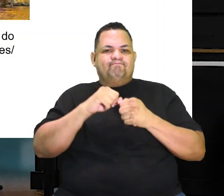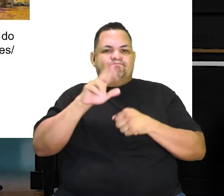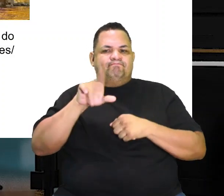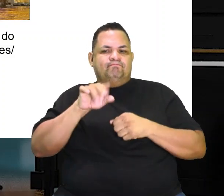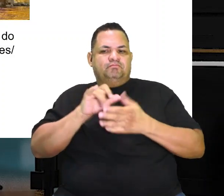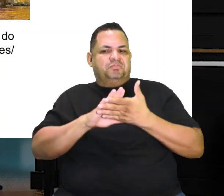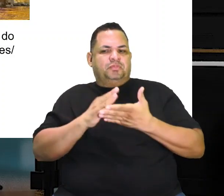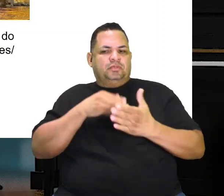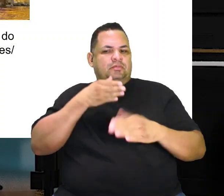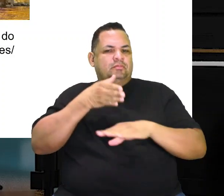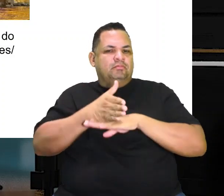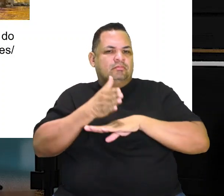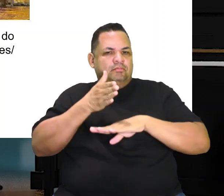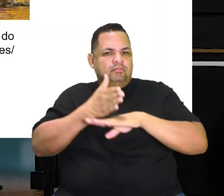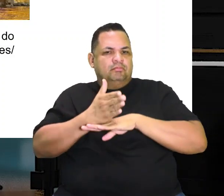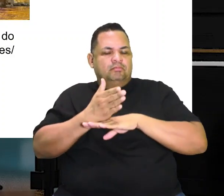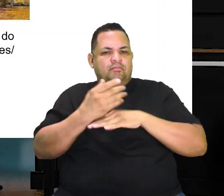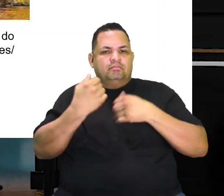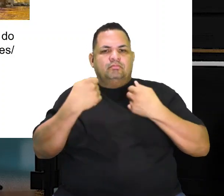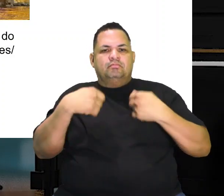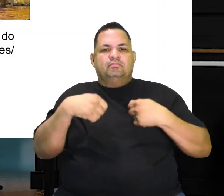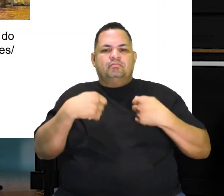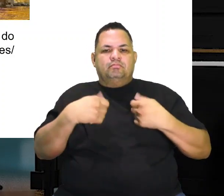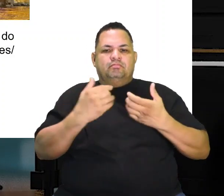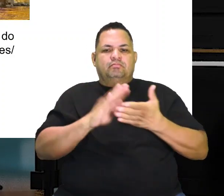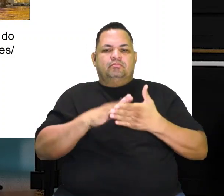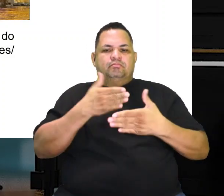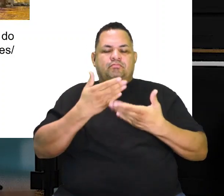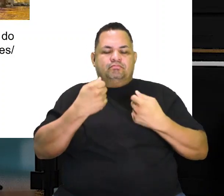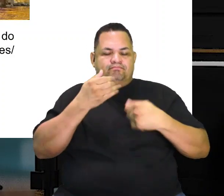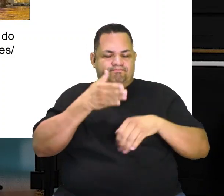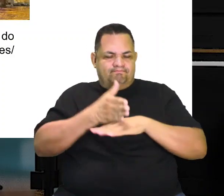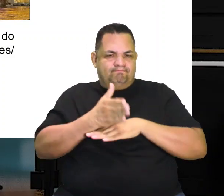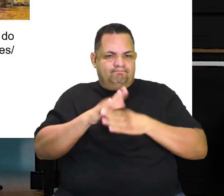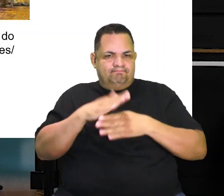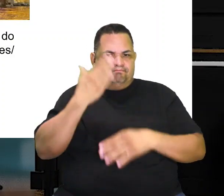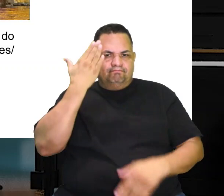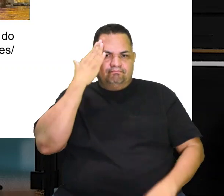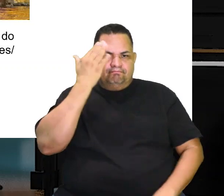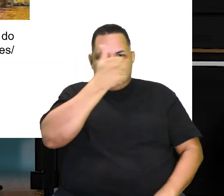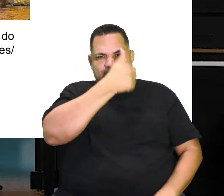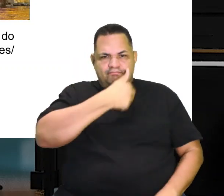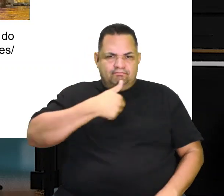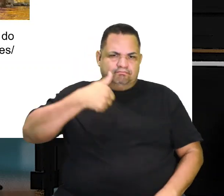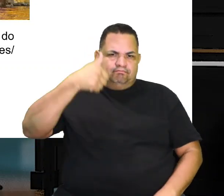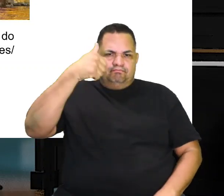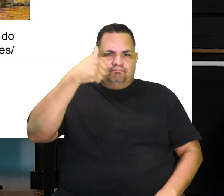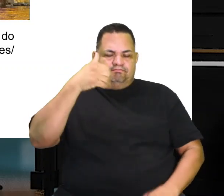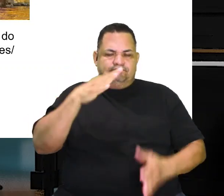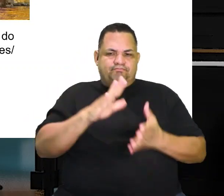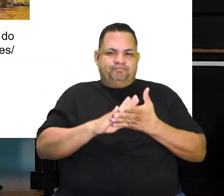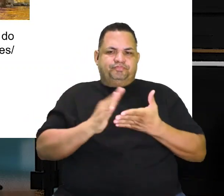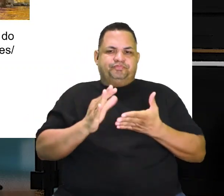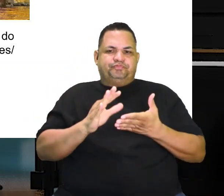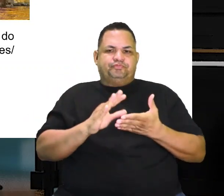nunca participei. Seria necessário eu participar para entender melhor, né? Trazer as informações aqui